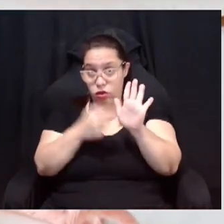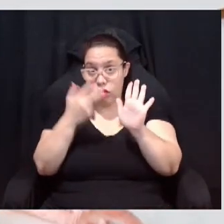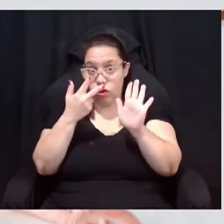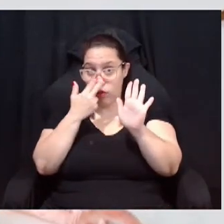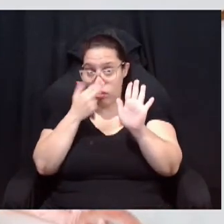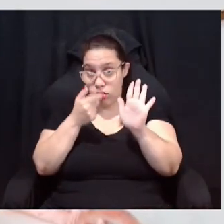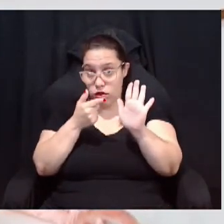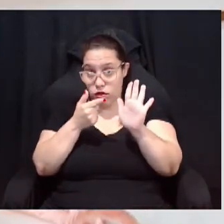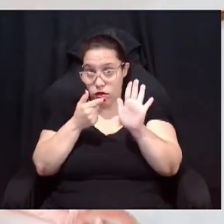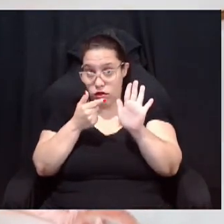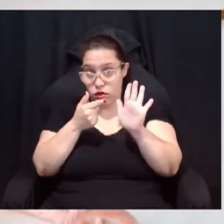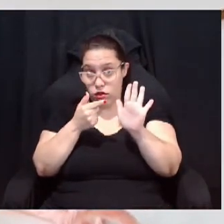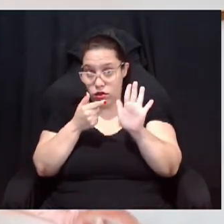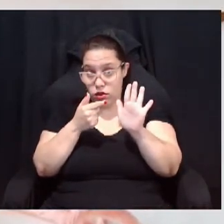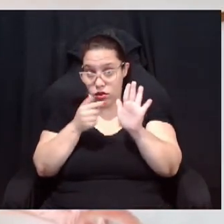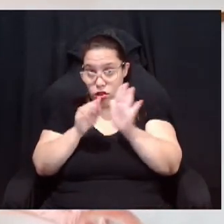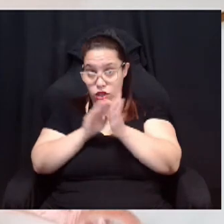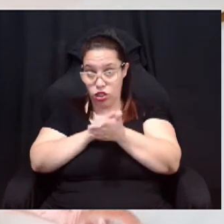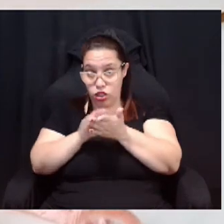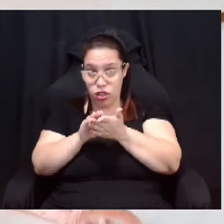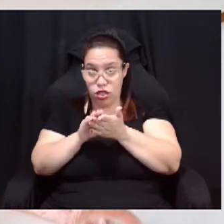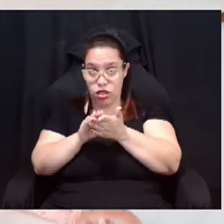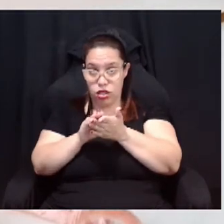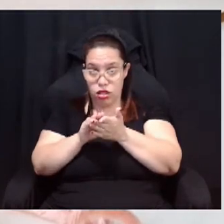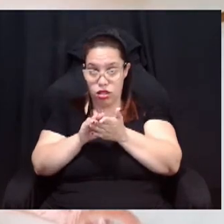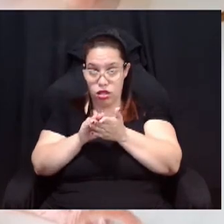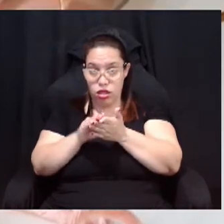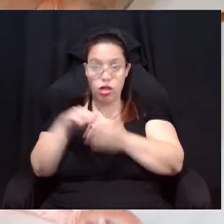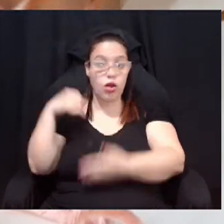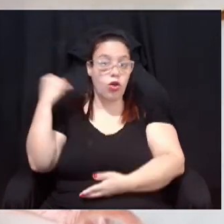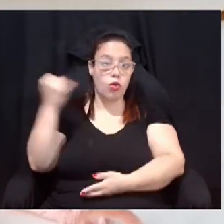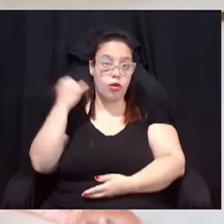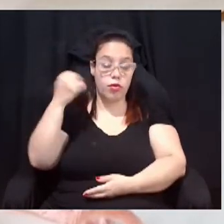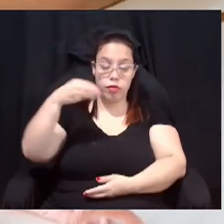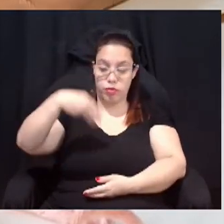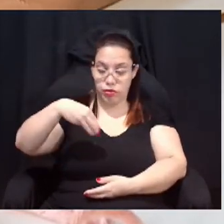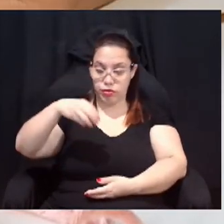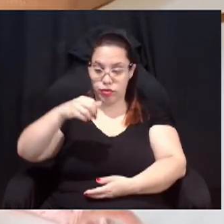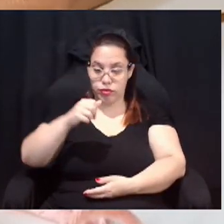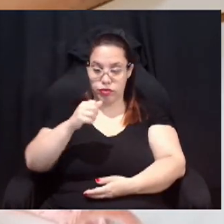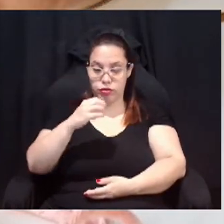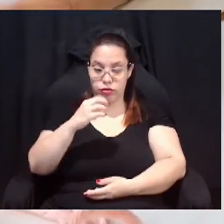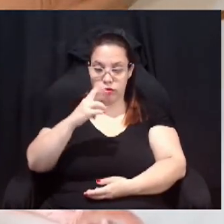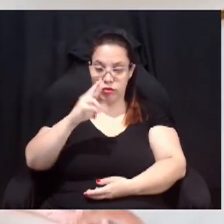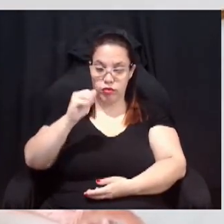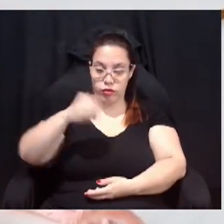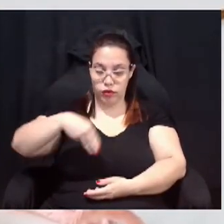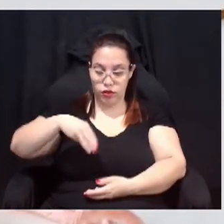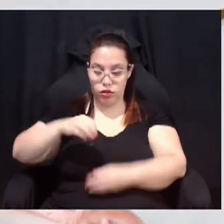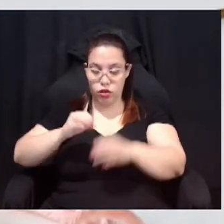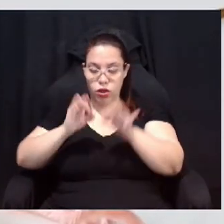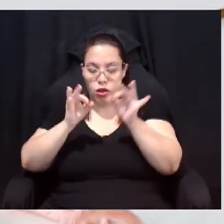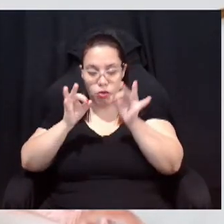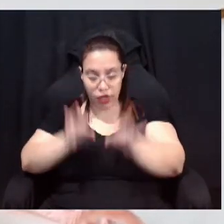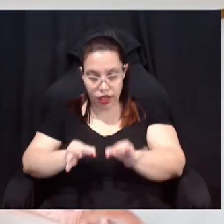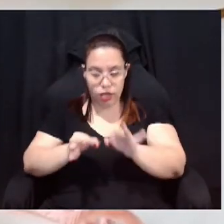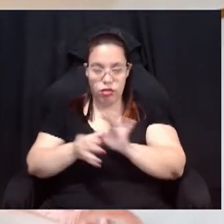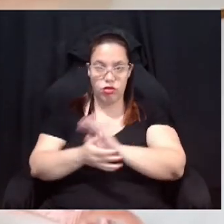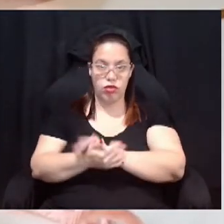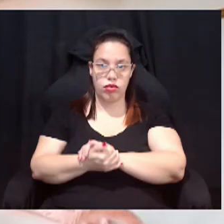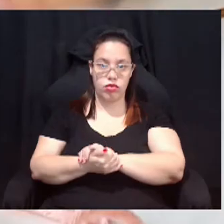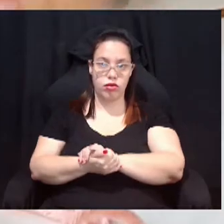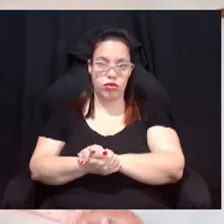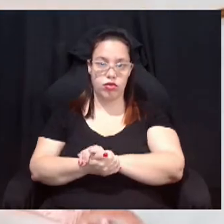perninhas esticadinhas. É muito importante no macramê a gente ter linhas bem alinhadas, né? Tudo no